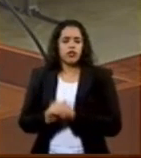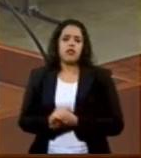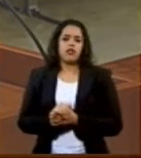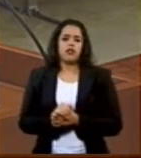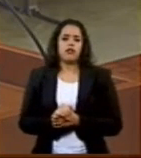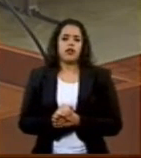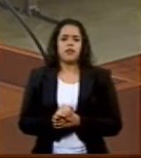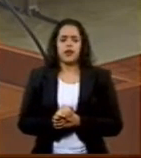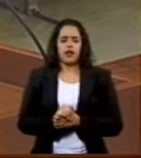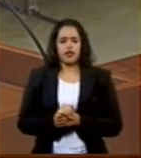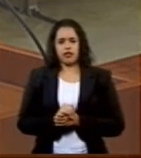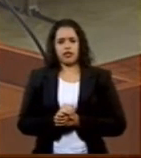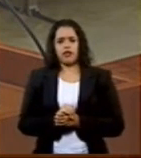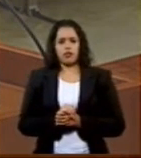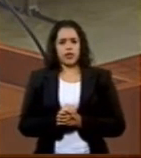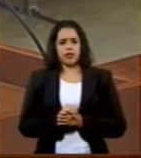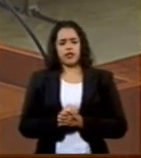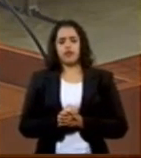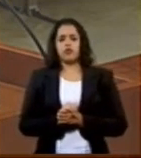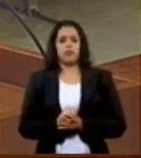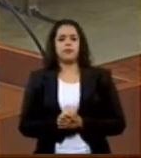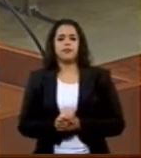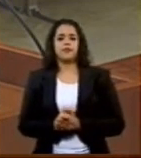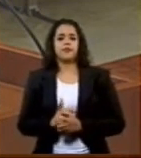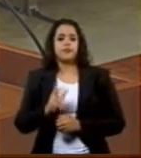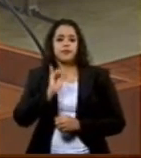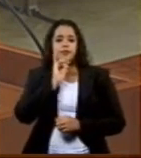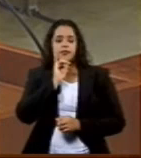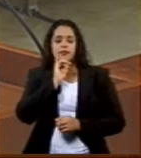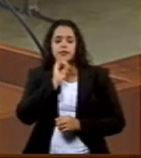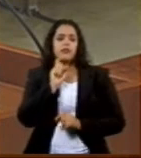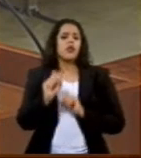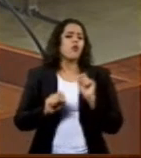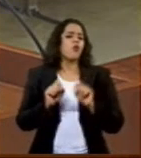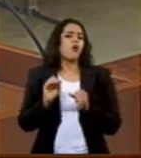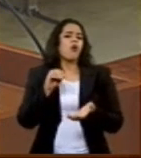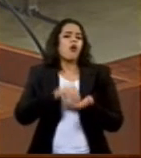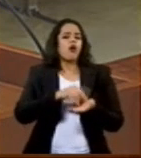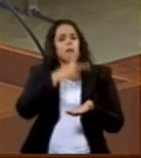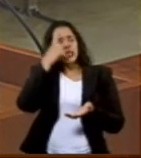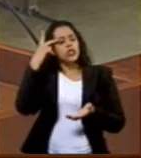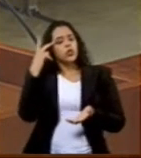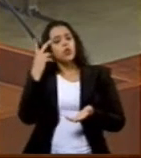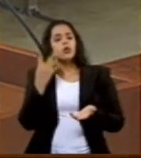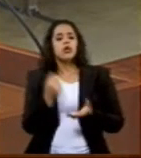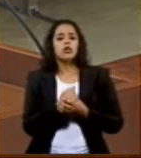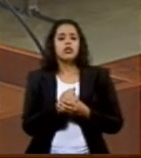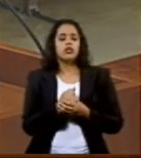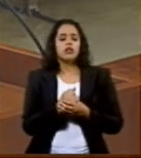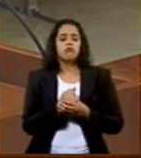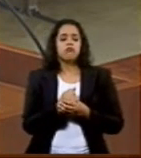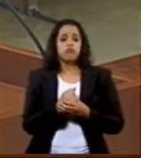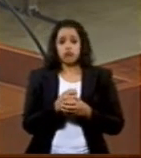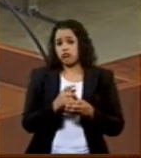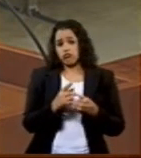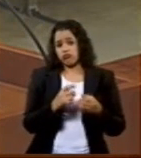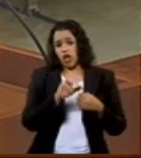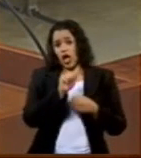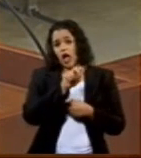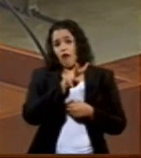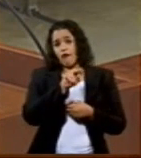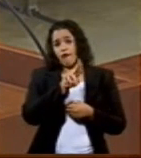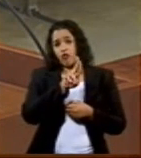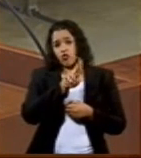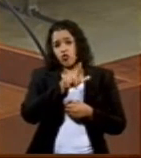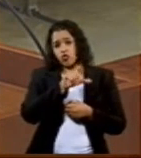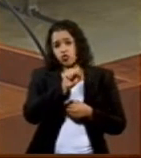Muito bem. O que pleiteiam os trabalhadores avulsos? Portanto, isso é bastante claro, com